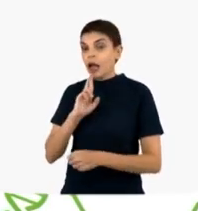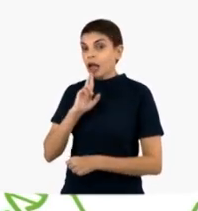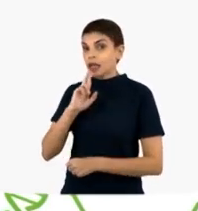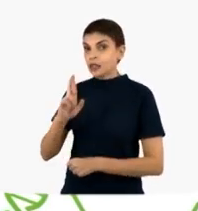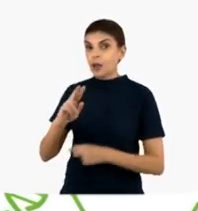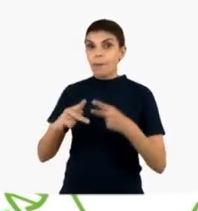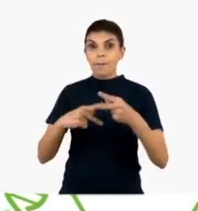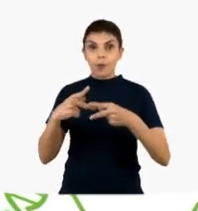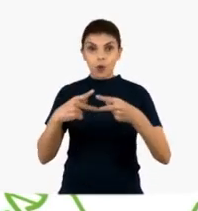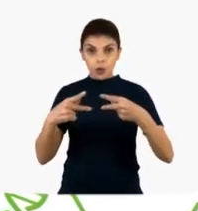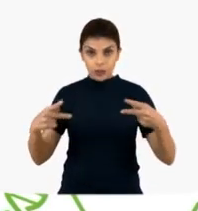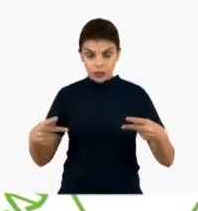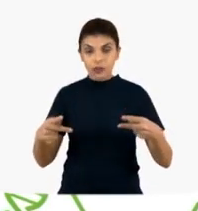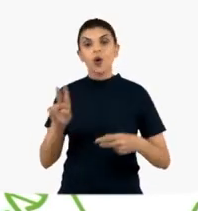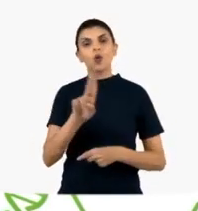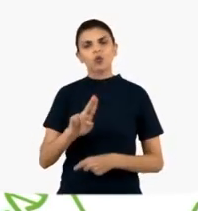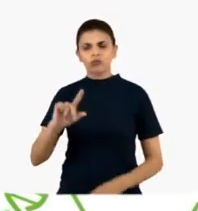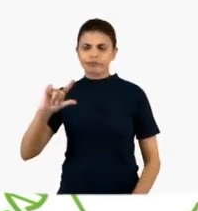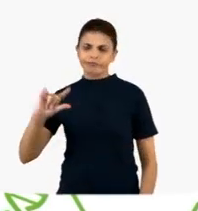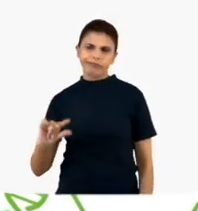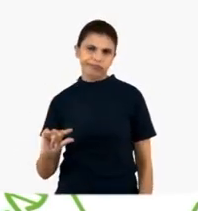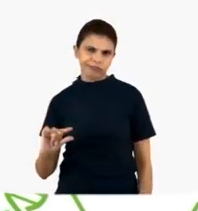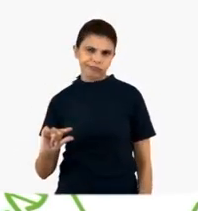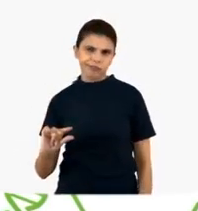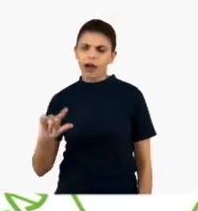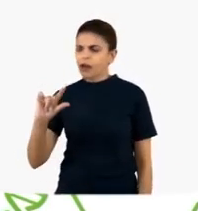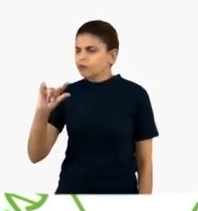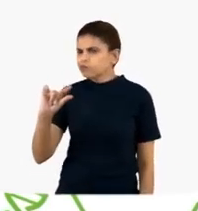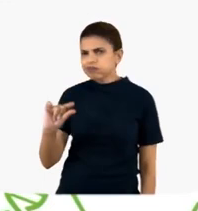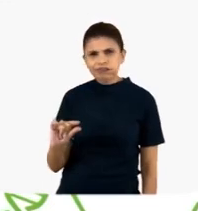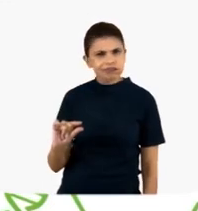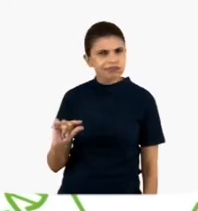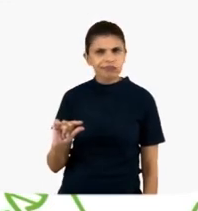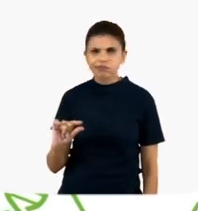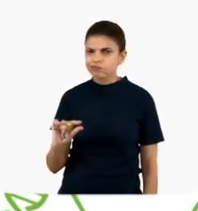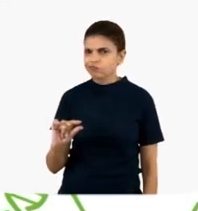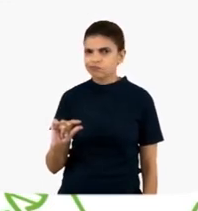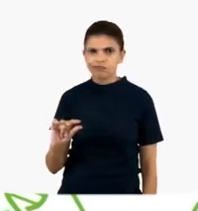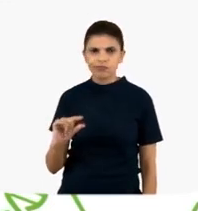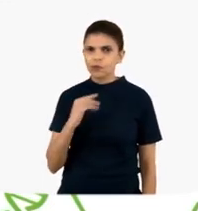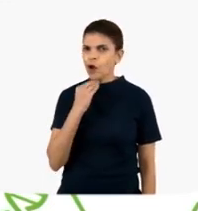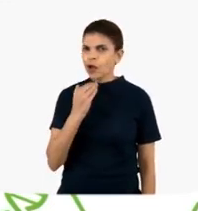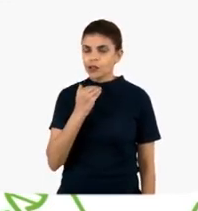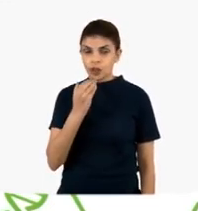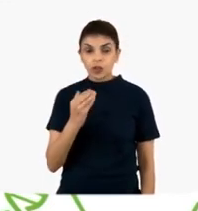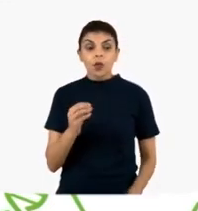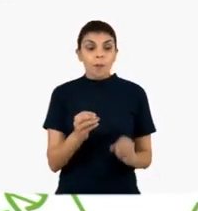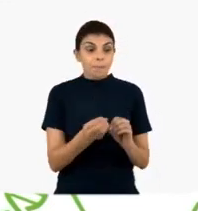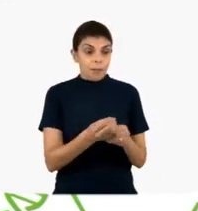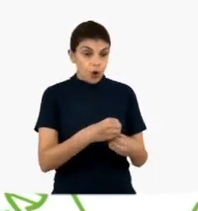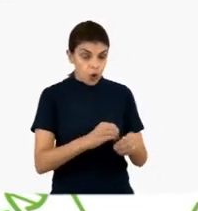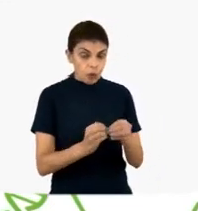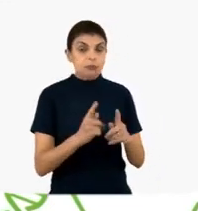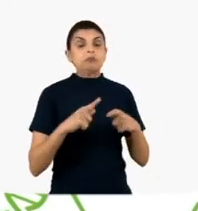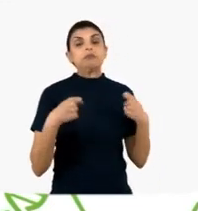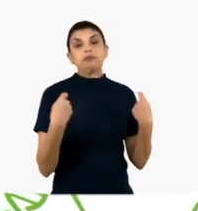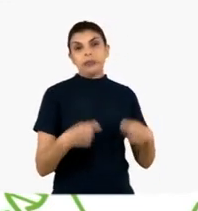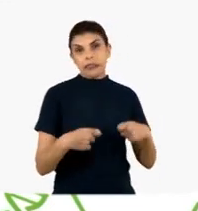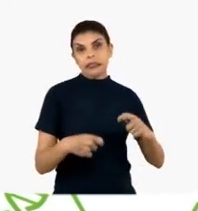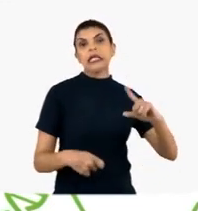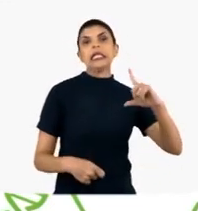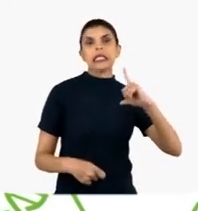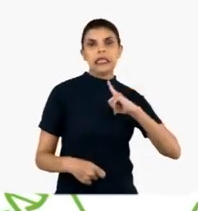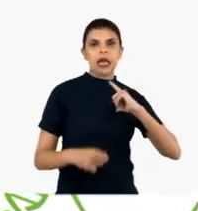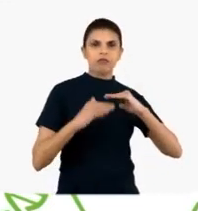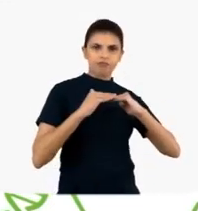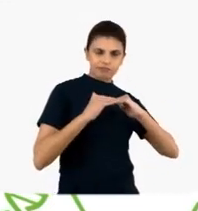o resultado, ou a minha proteína obtida, vai ser muito pequena. É uma avaliação custo-benefício. O meu microorganismo precisa ter